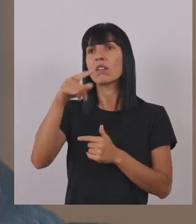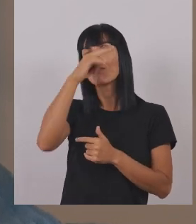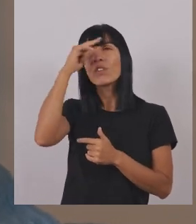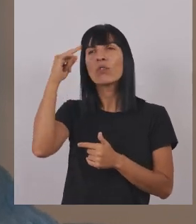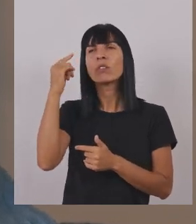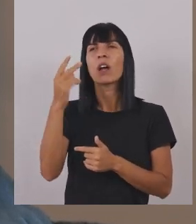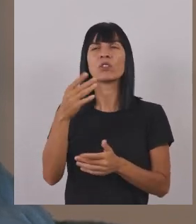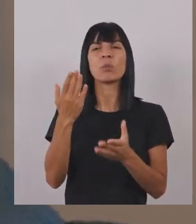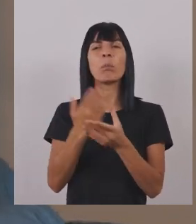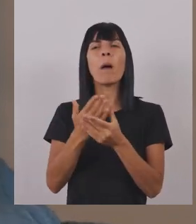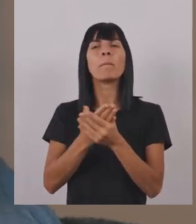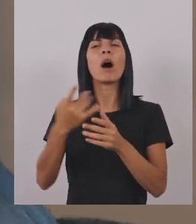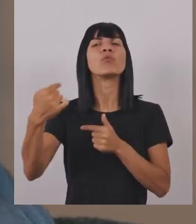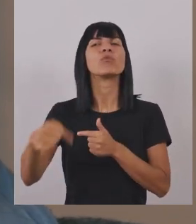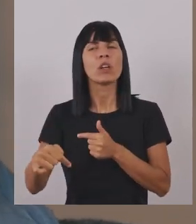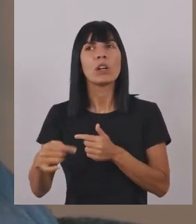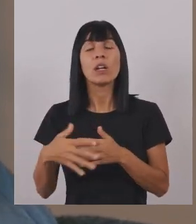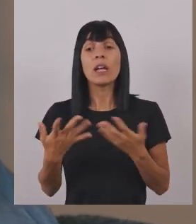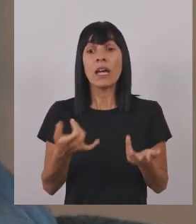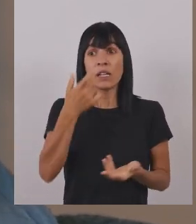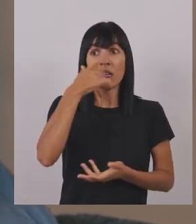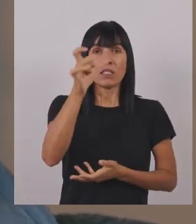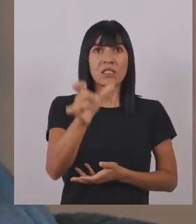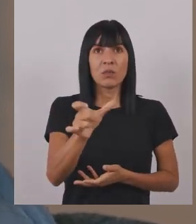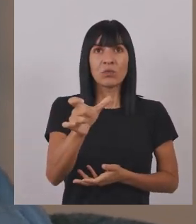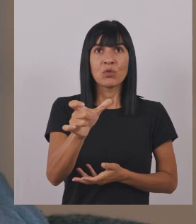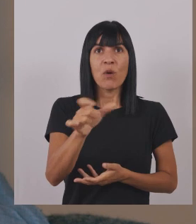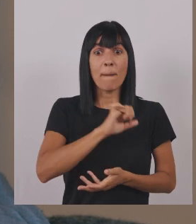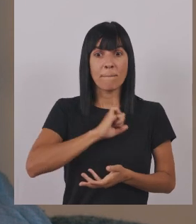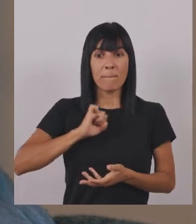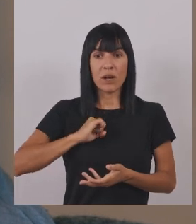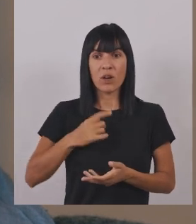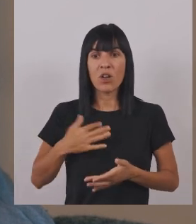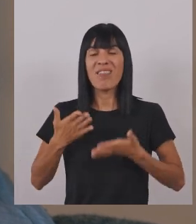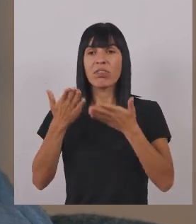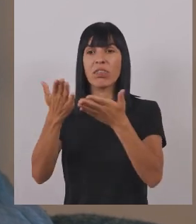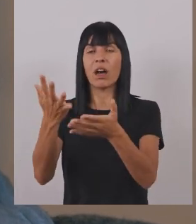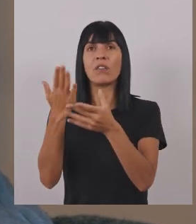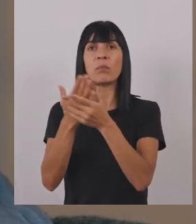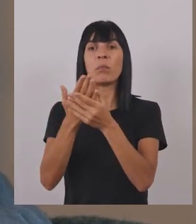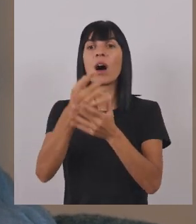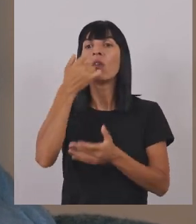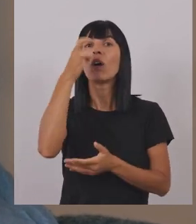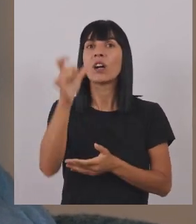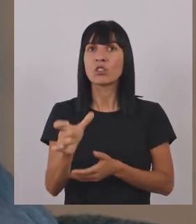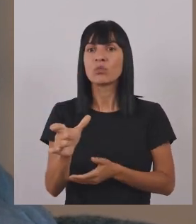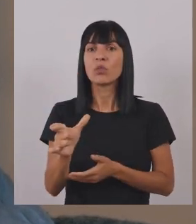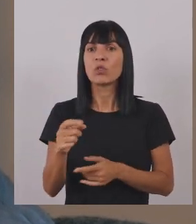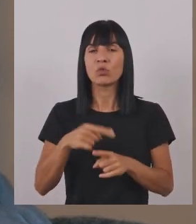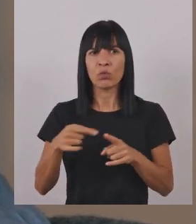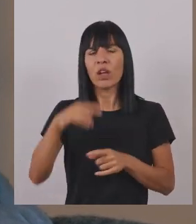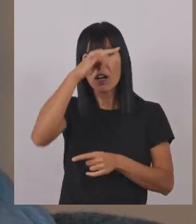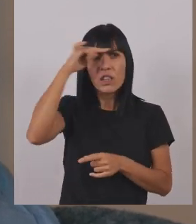pão. E ele, para as pessoas que lá andavam a trabalhar por conta dele, ele arranjava pão todas as